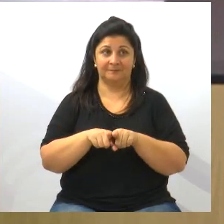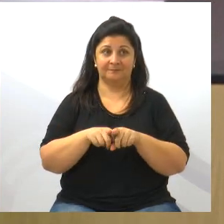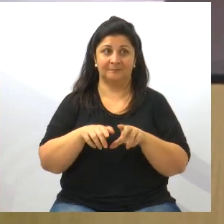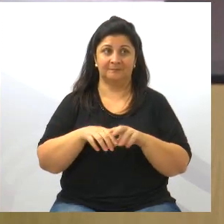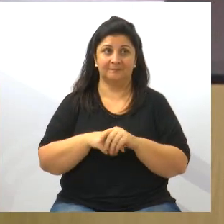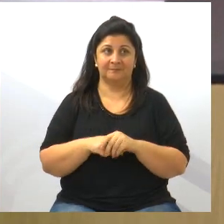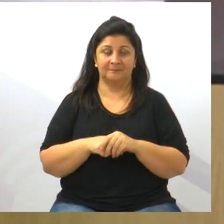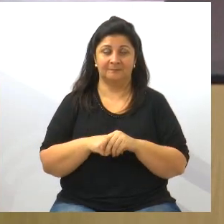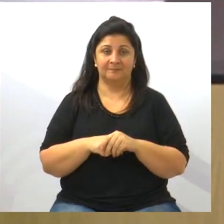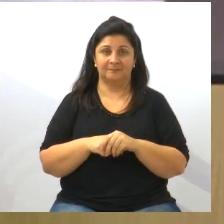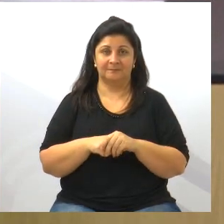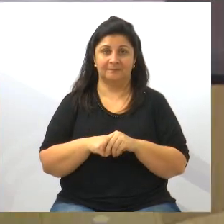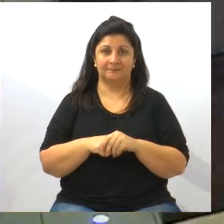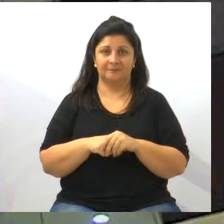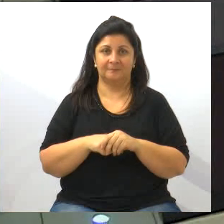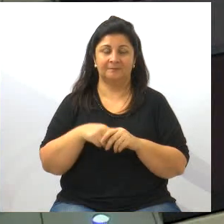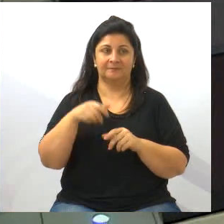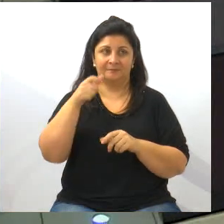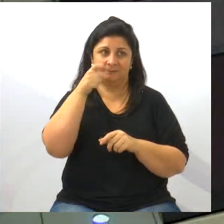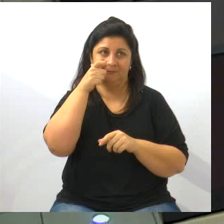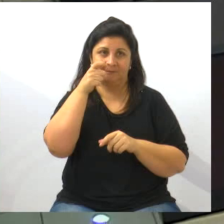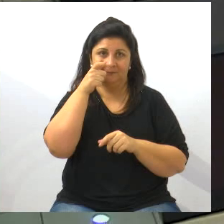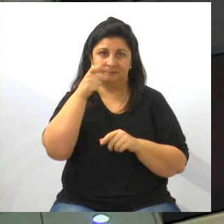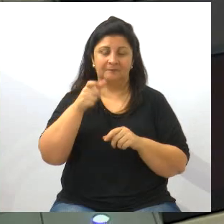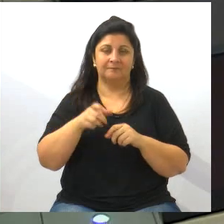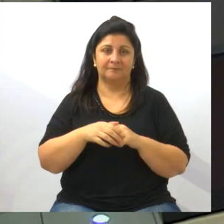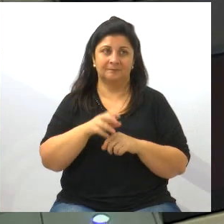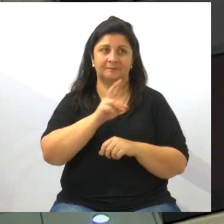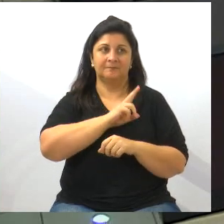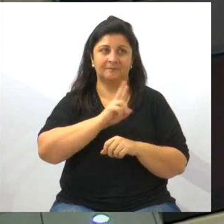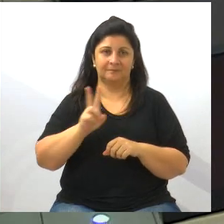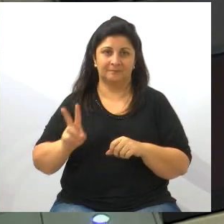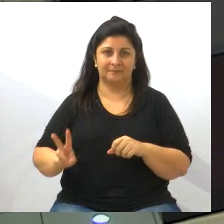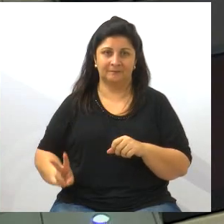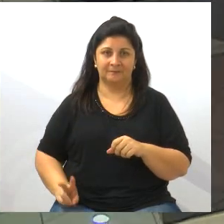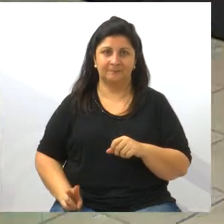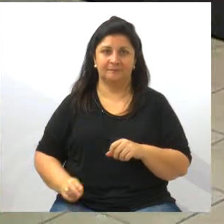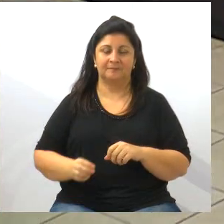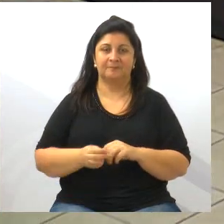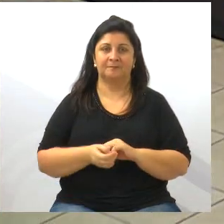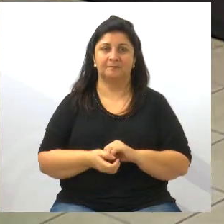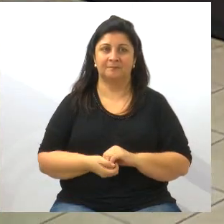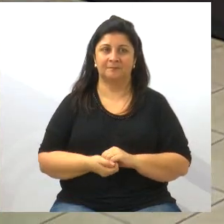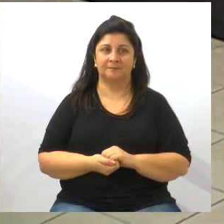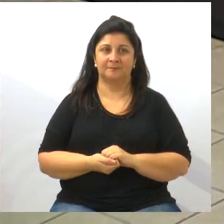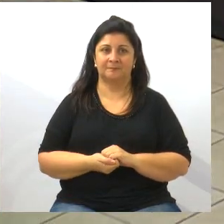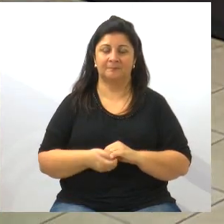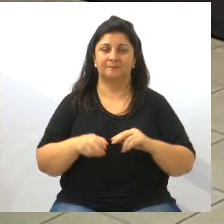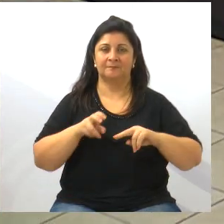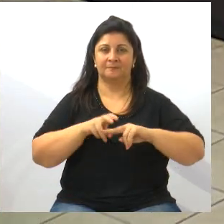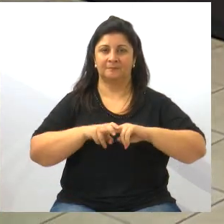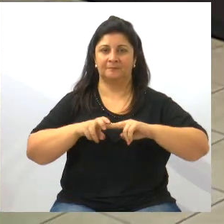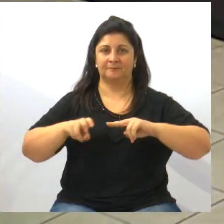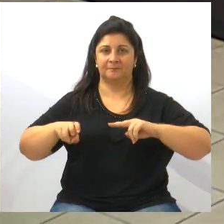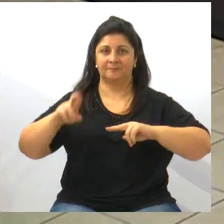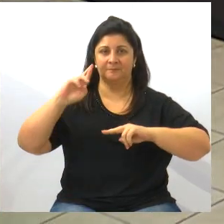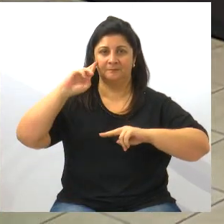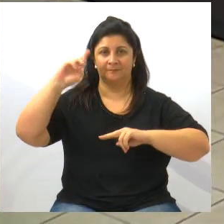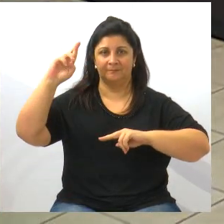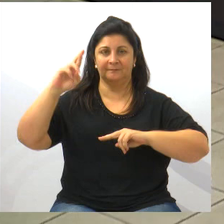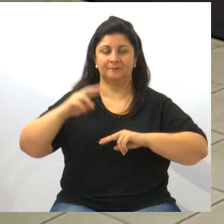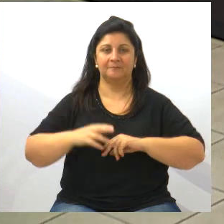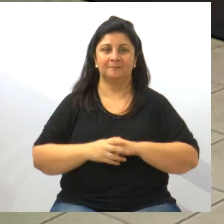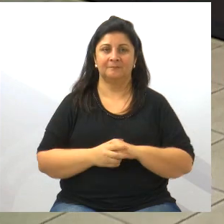que estão nos assistindo, o pessoal, os vereadores, a mesa,